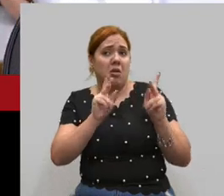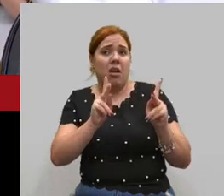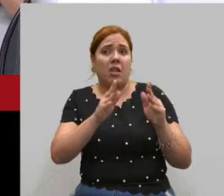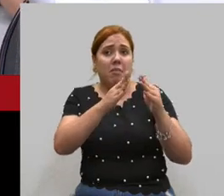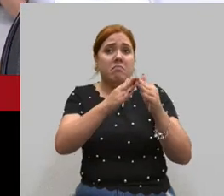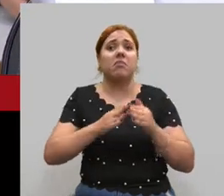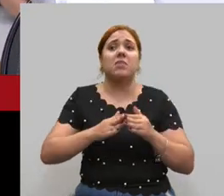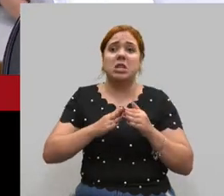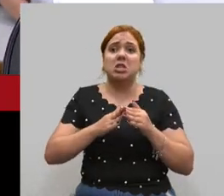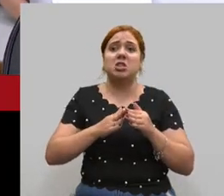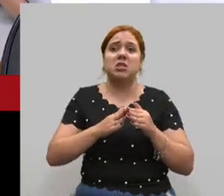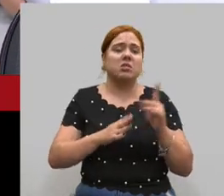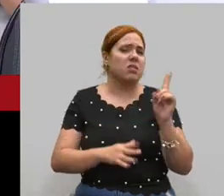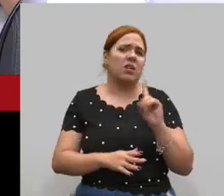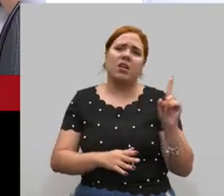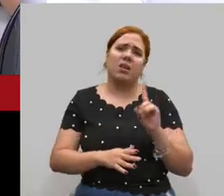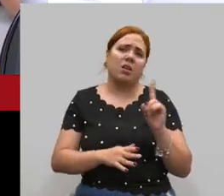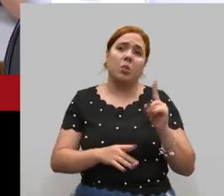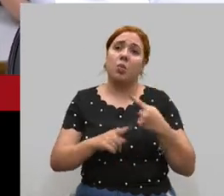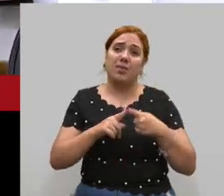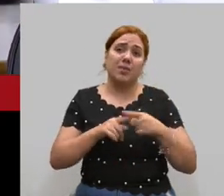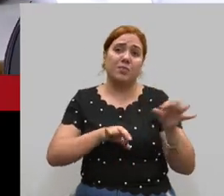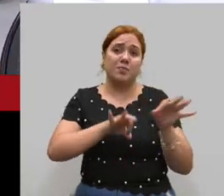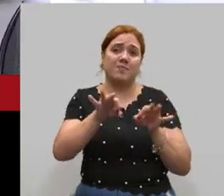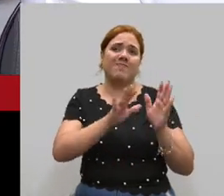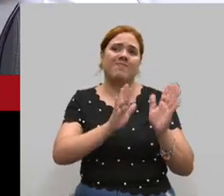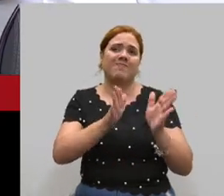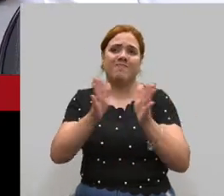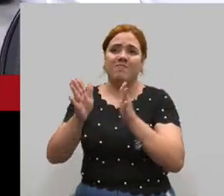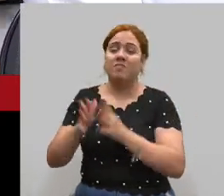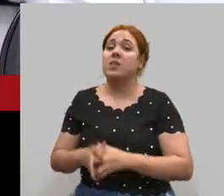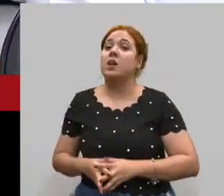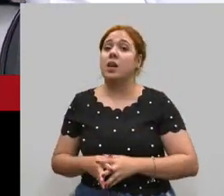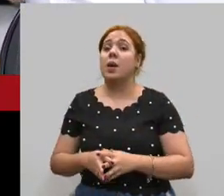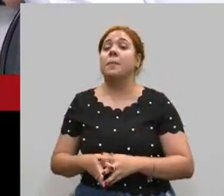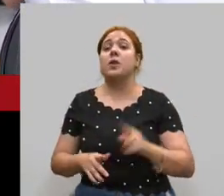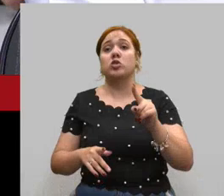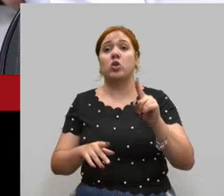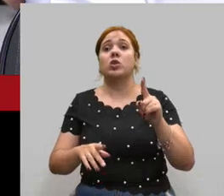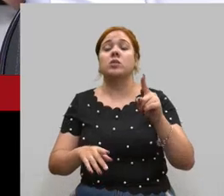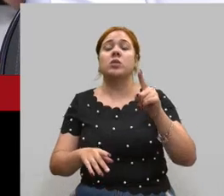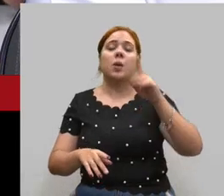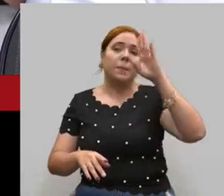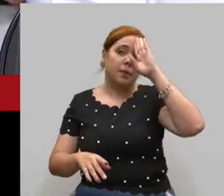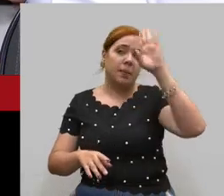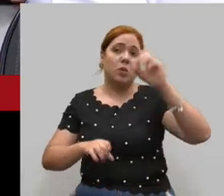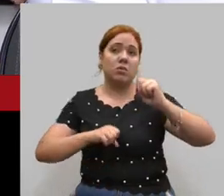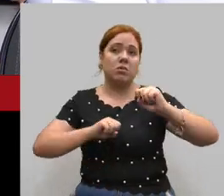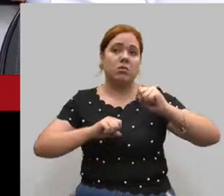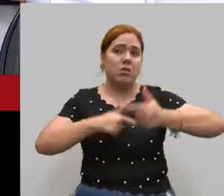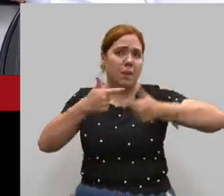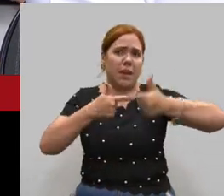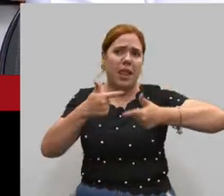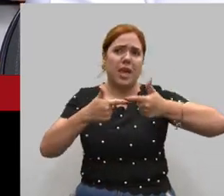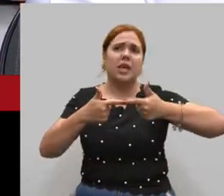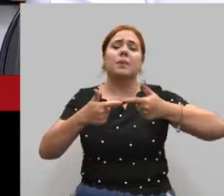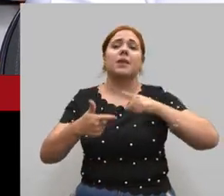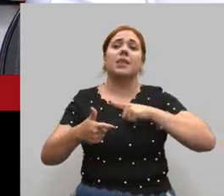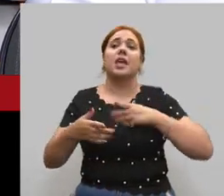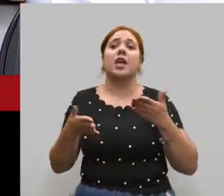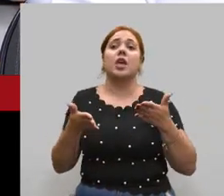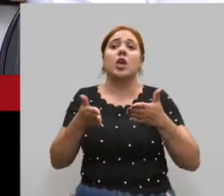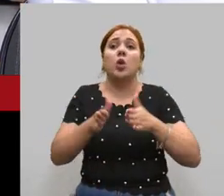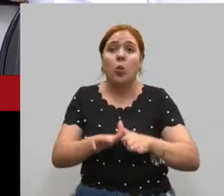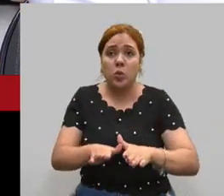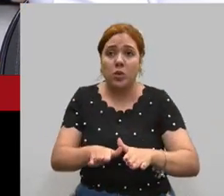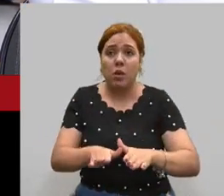público que já tá tudo encaminhado Então a nossa a nossa meta aqui é trabalhar cada vez mais por inclusão para que essas pessoas que muitas vezes são invisíveis